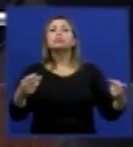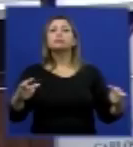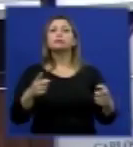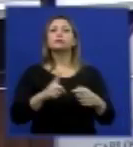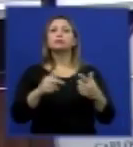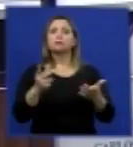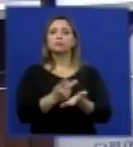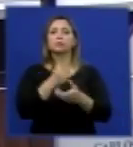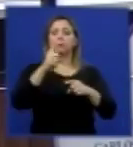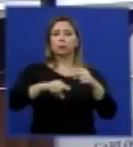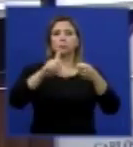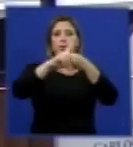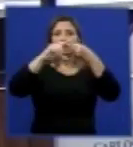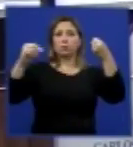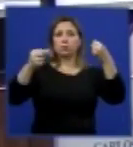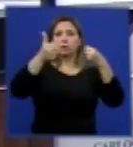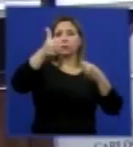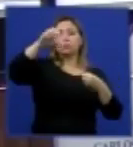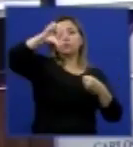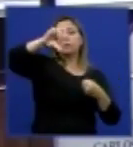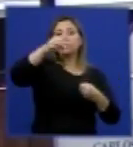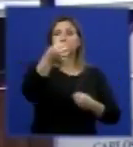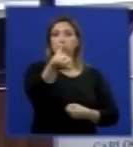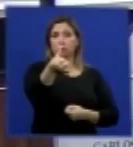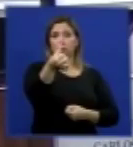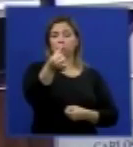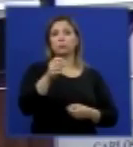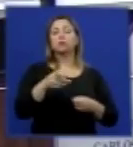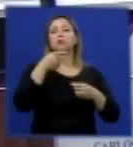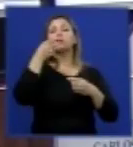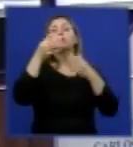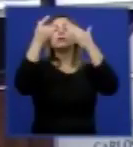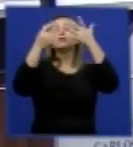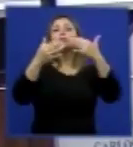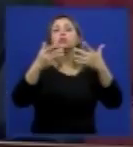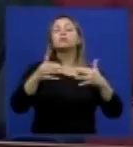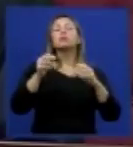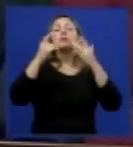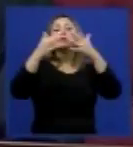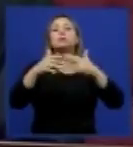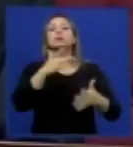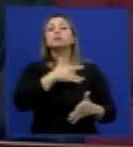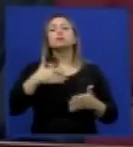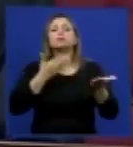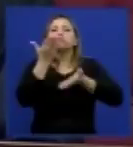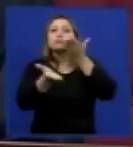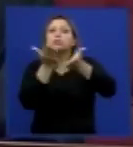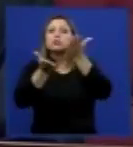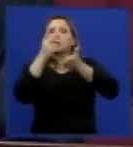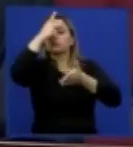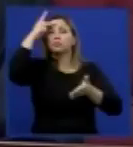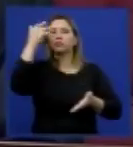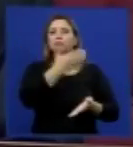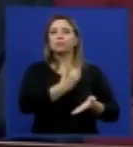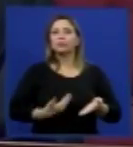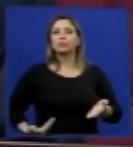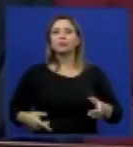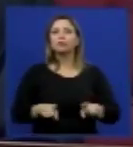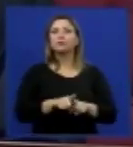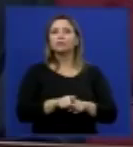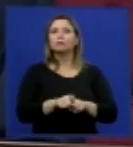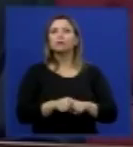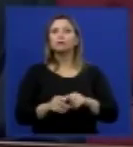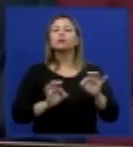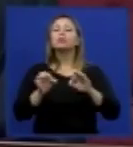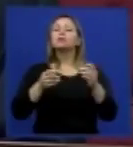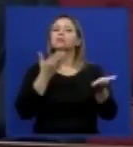constitucionais, o artigo 196, que dispõe sobre a saúde pública, e o artigo 225, que dispõe